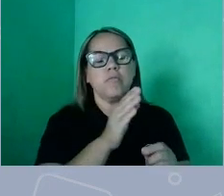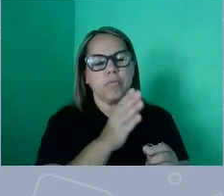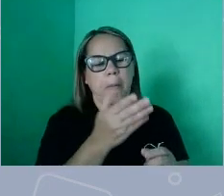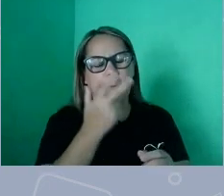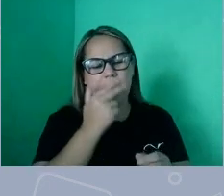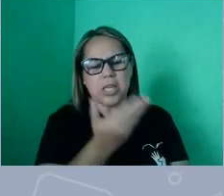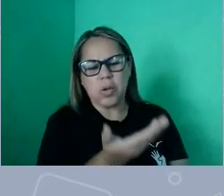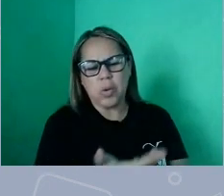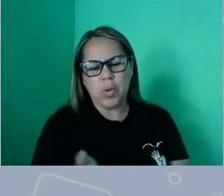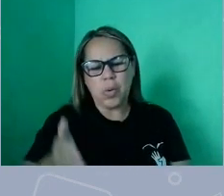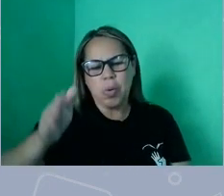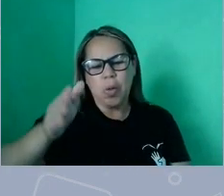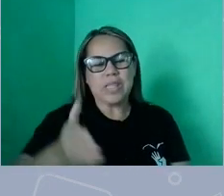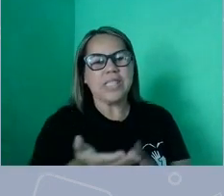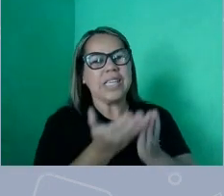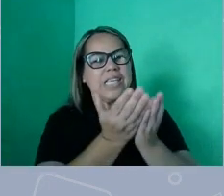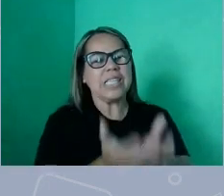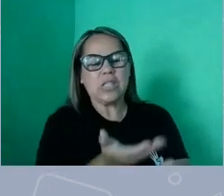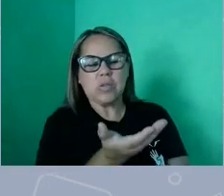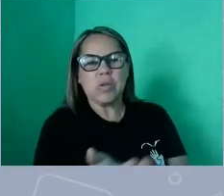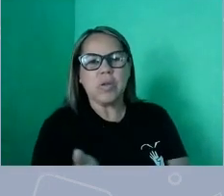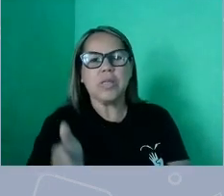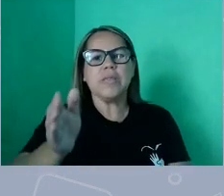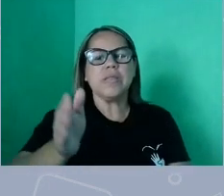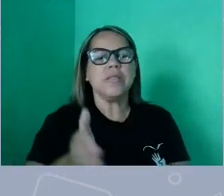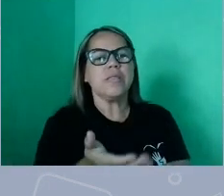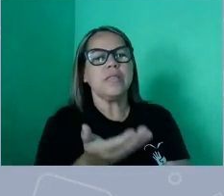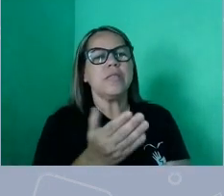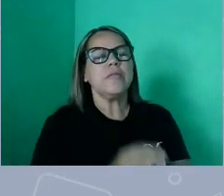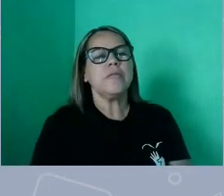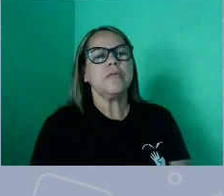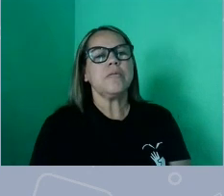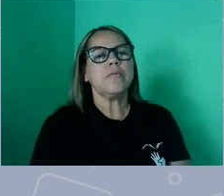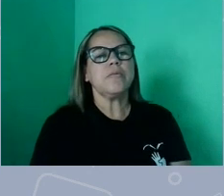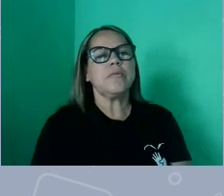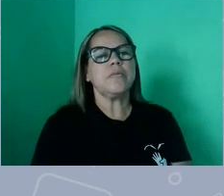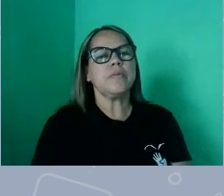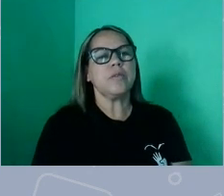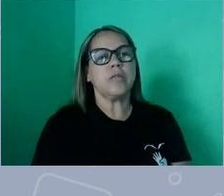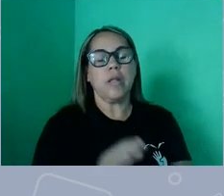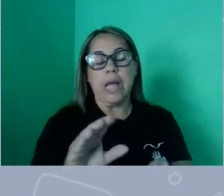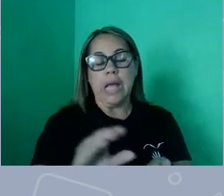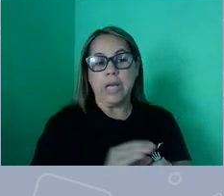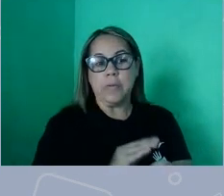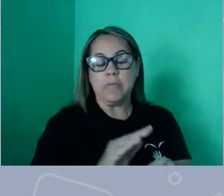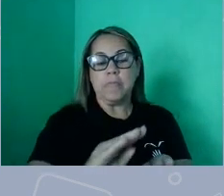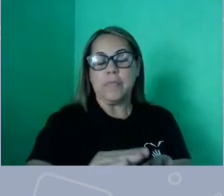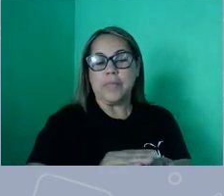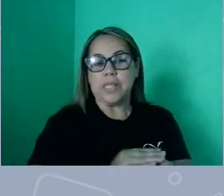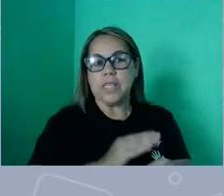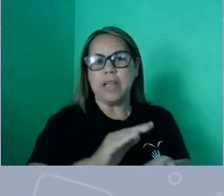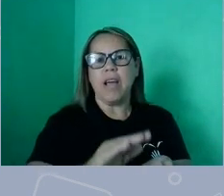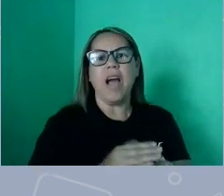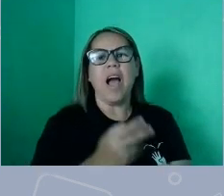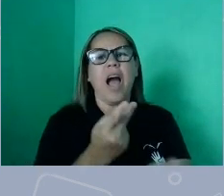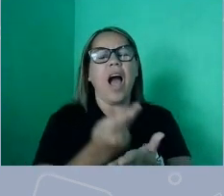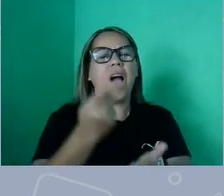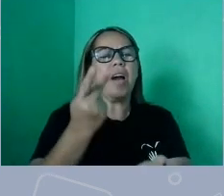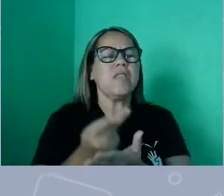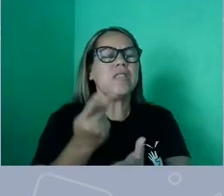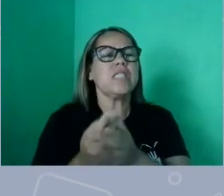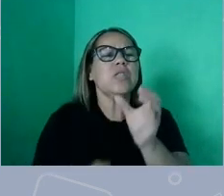nas quais a calmatagem suscetiva o acúmulo suscetivo acarreta o